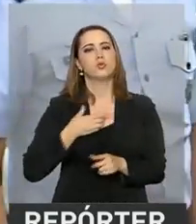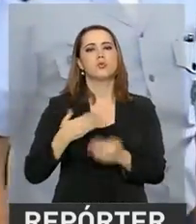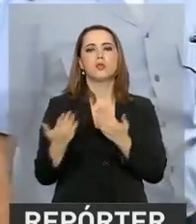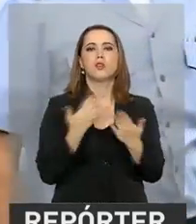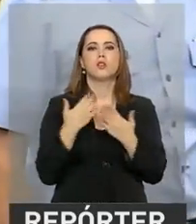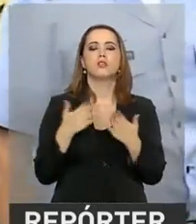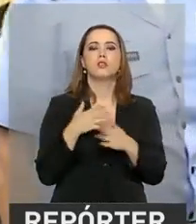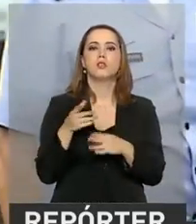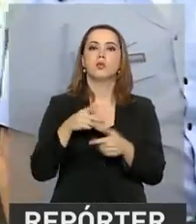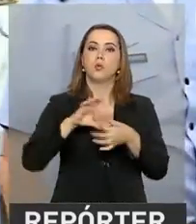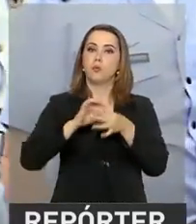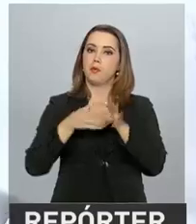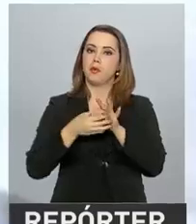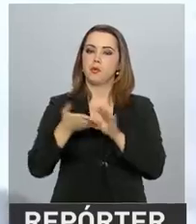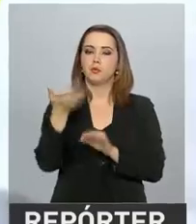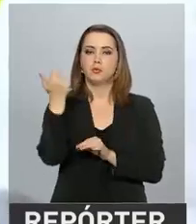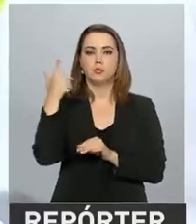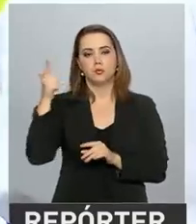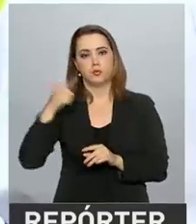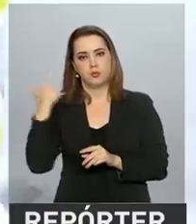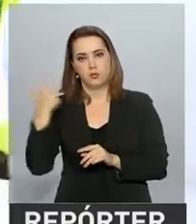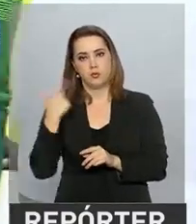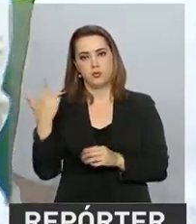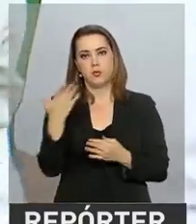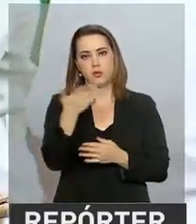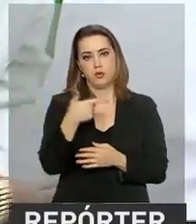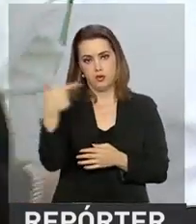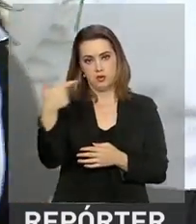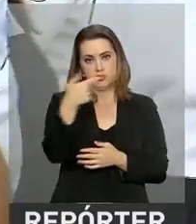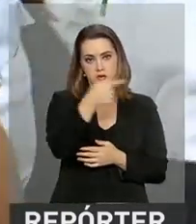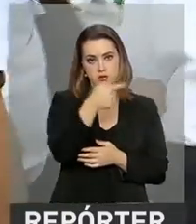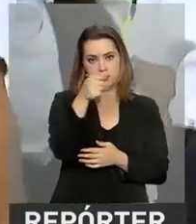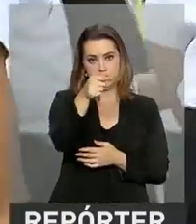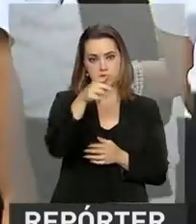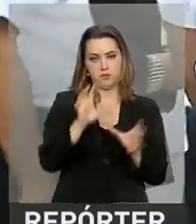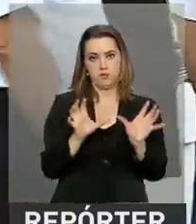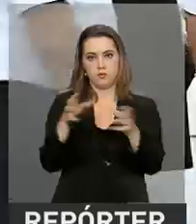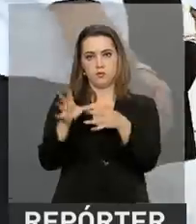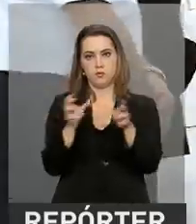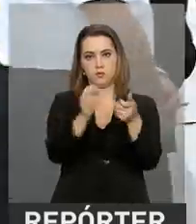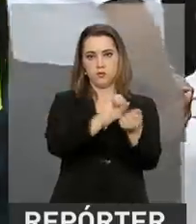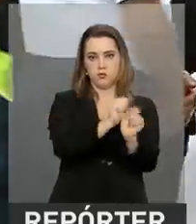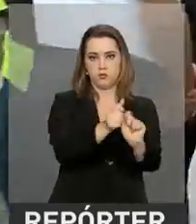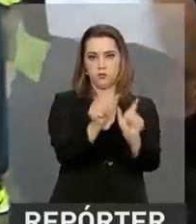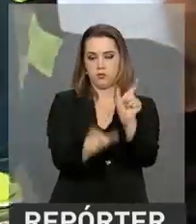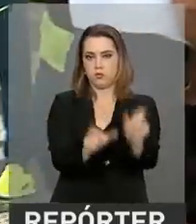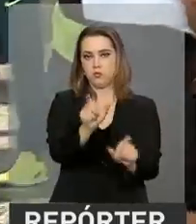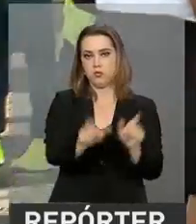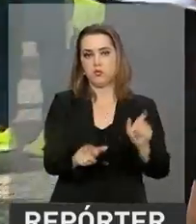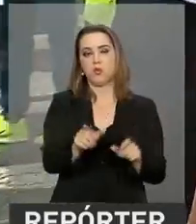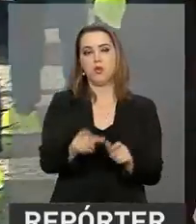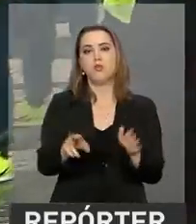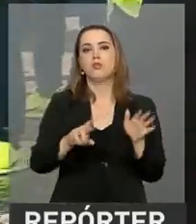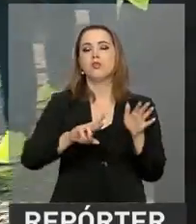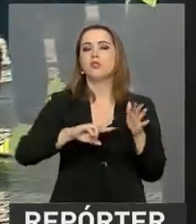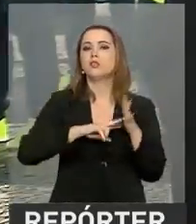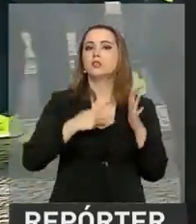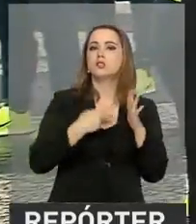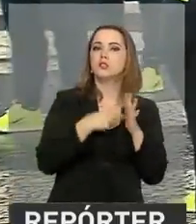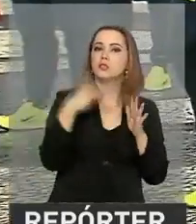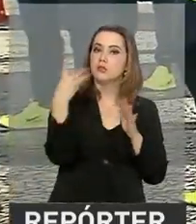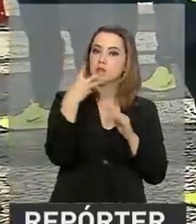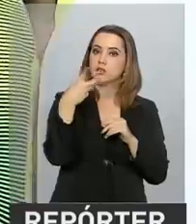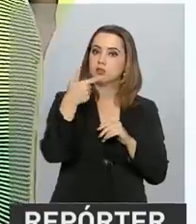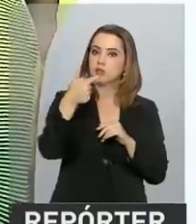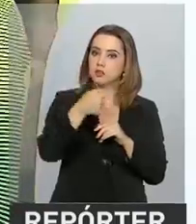2012. Eles competiram em 27 modalidades e representaram 30% da delegação brasileira e garantiram